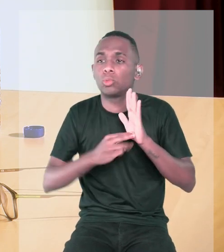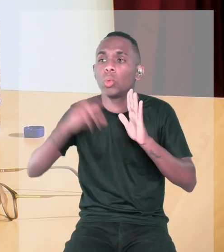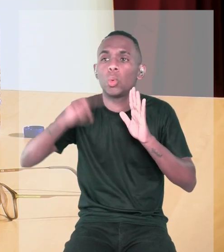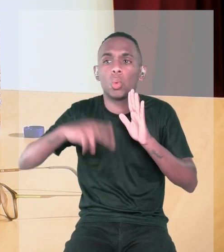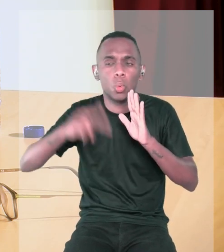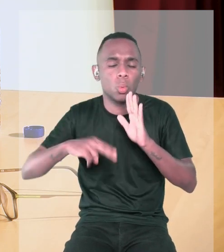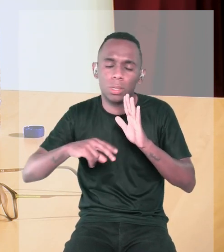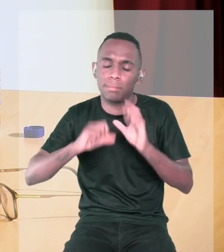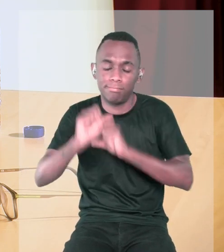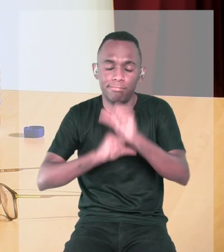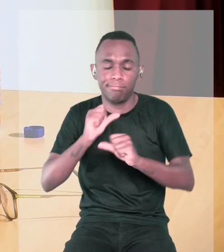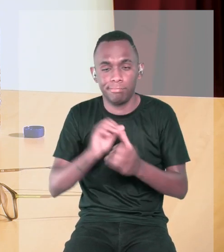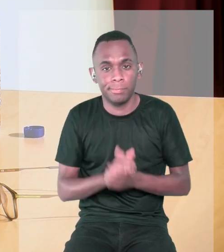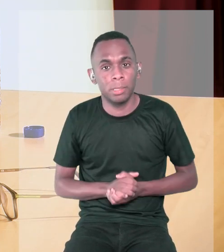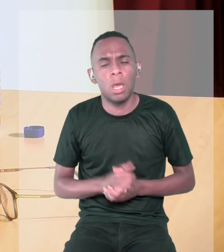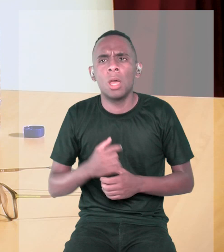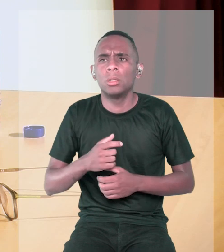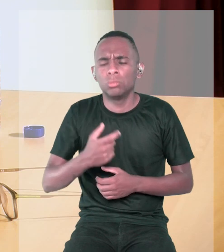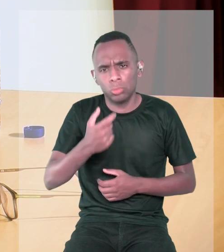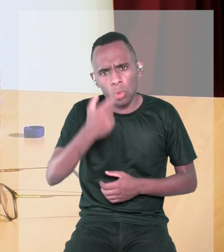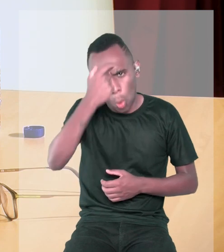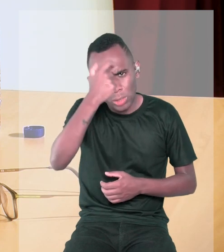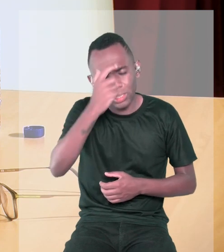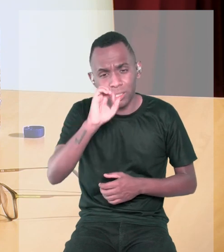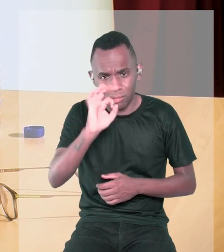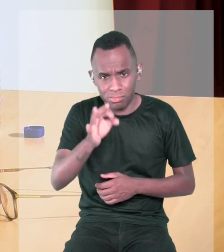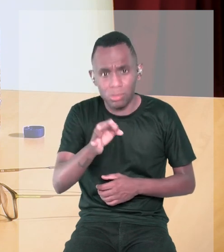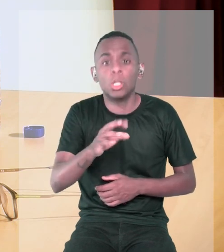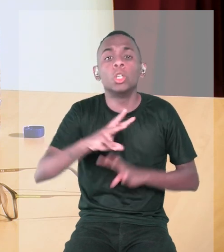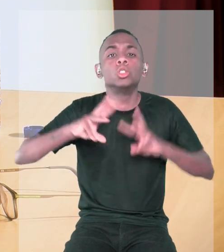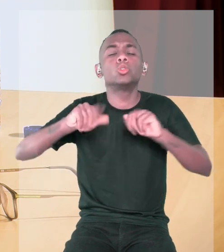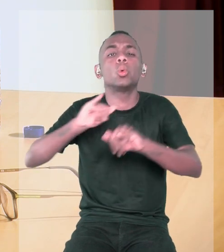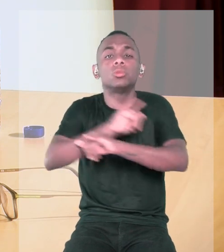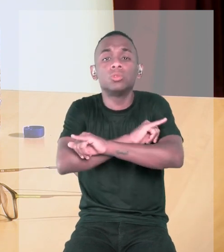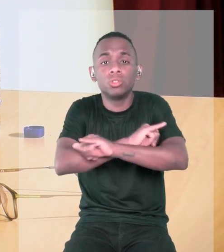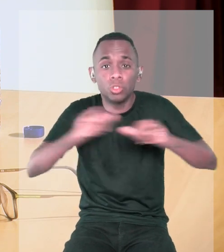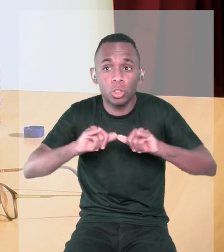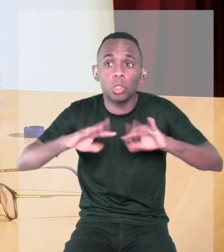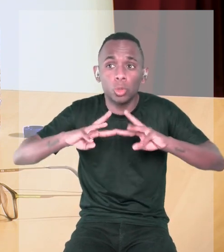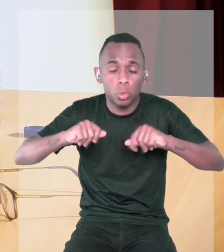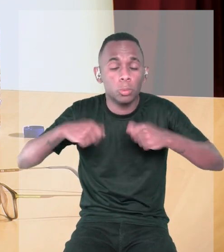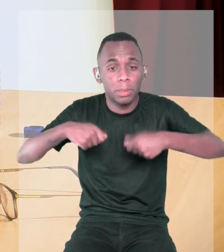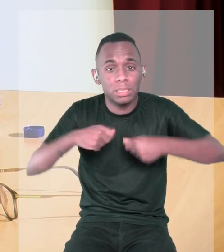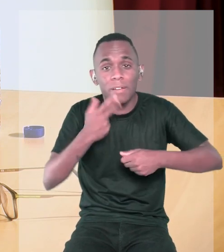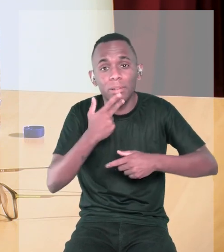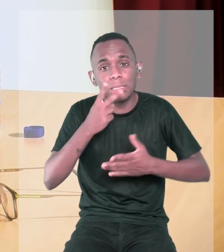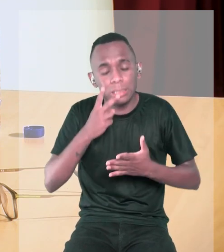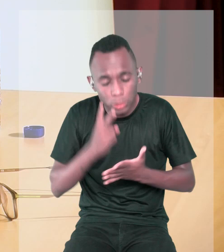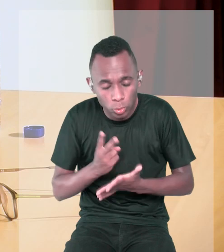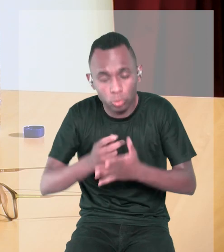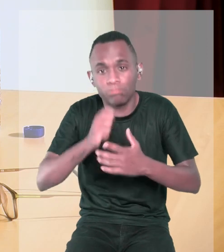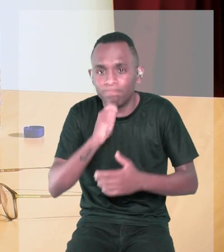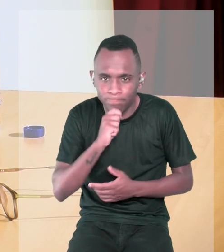de um método que nunca chega a termo. Eu estava consciente de que, quando tudo tiver sido dito, tudo ainda ficará por